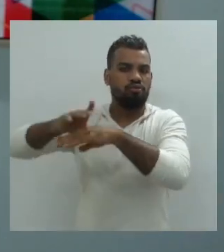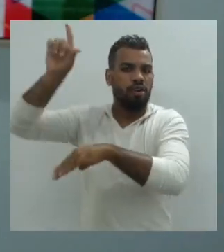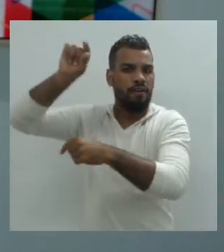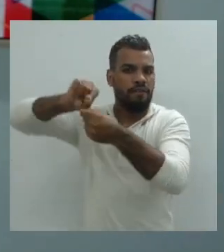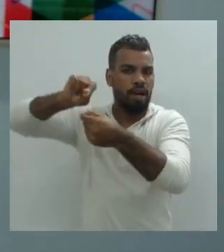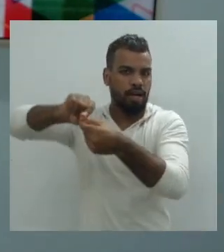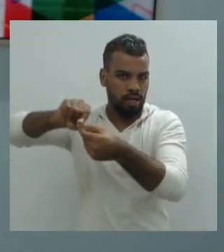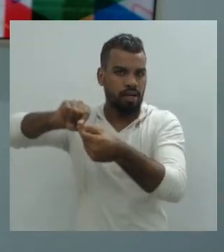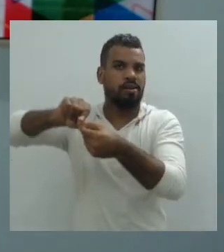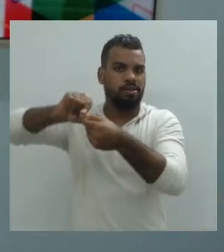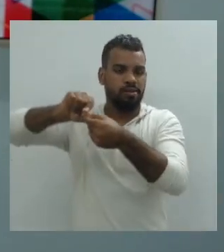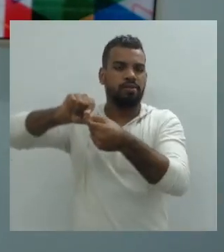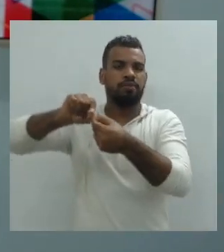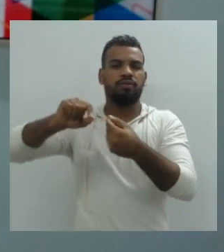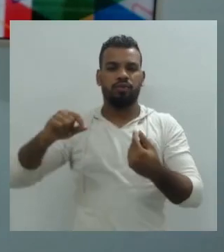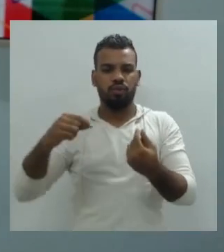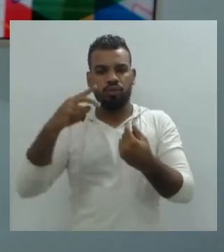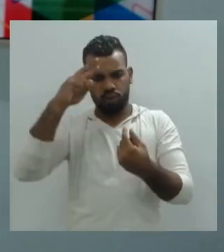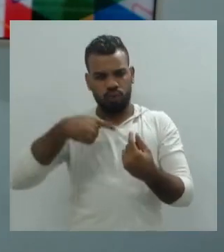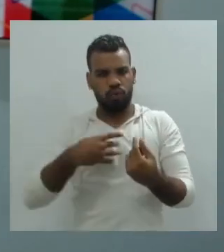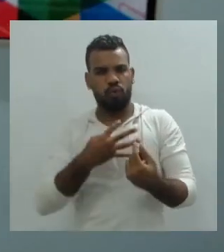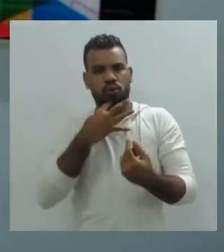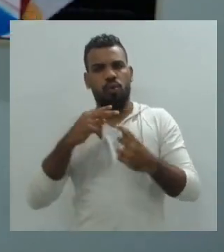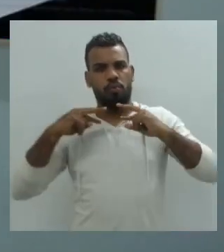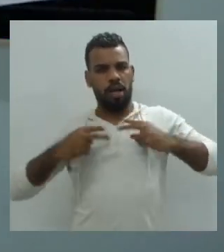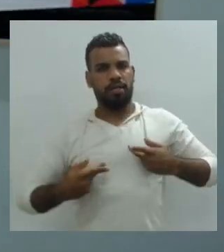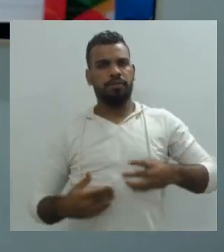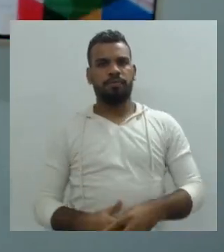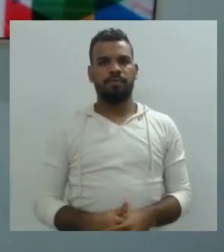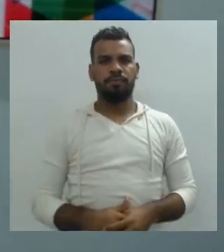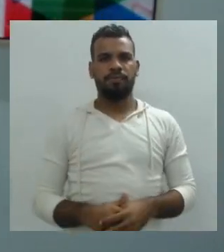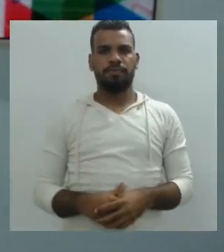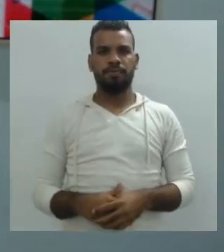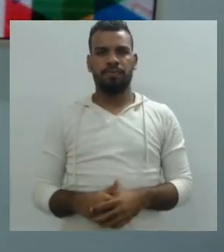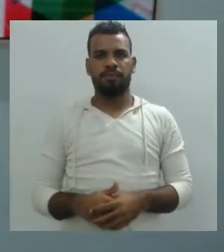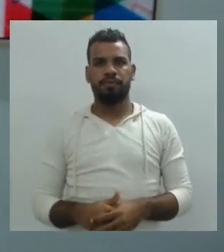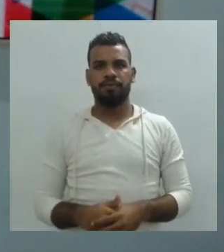que nós nos conhecemos enquanto seres humanos.